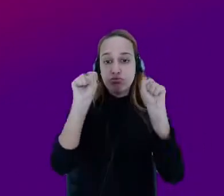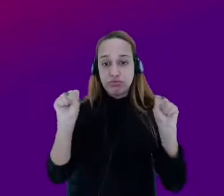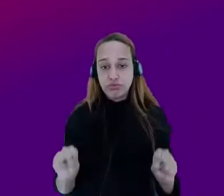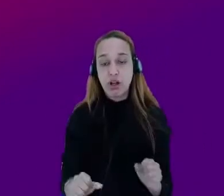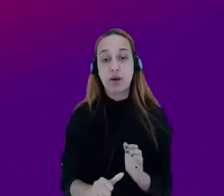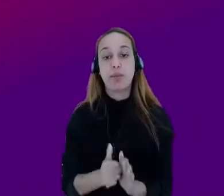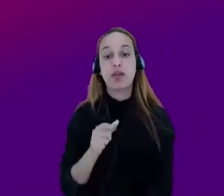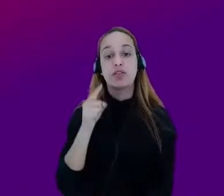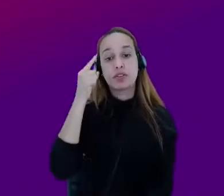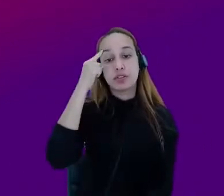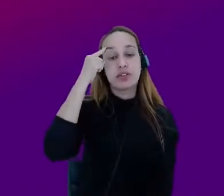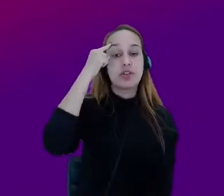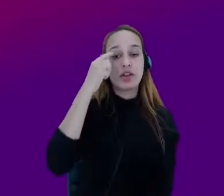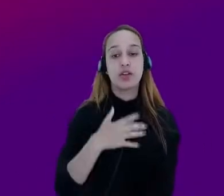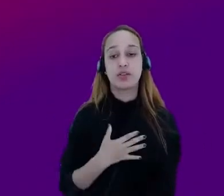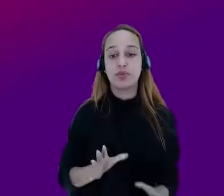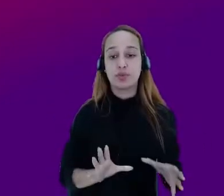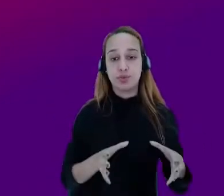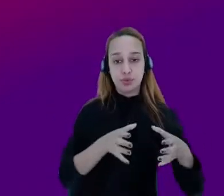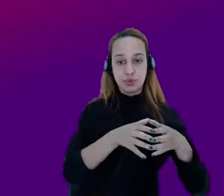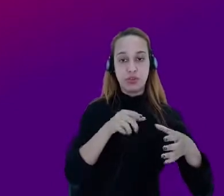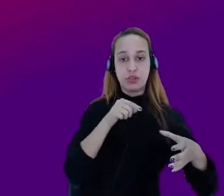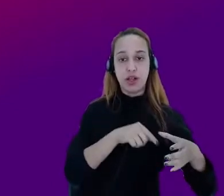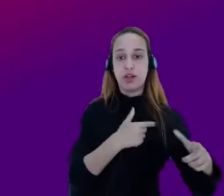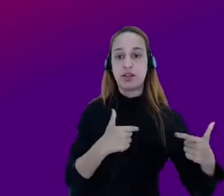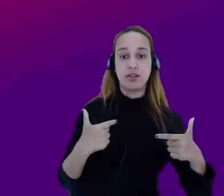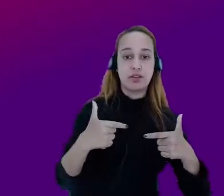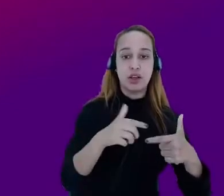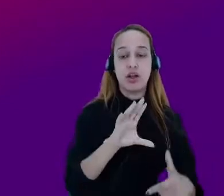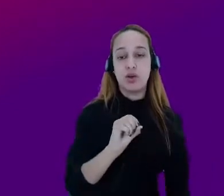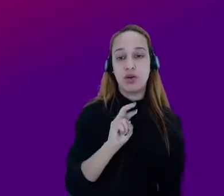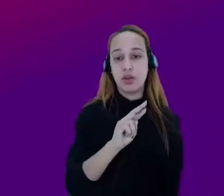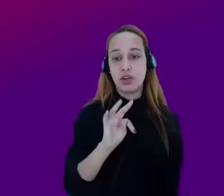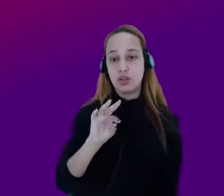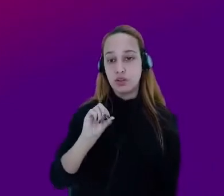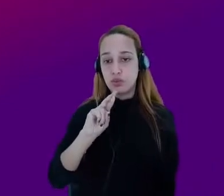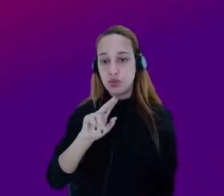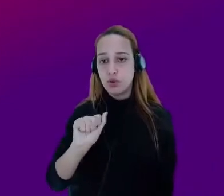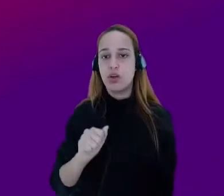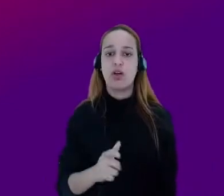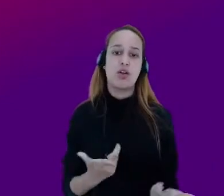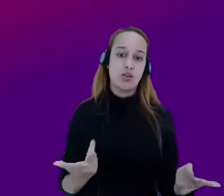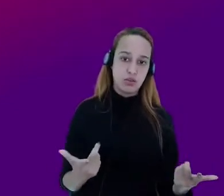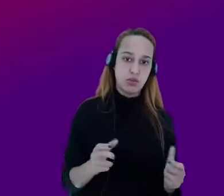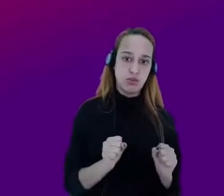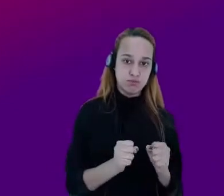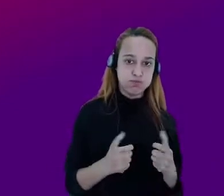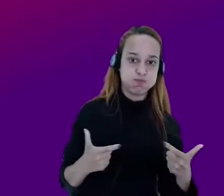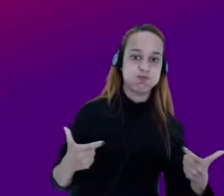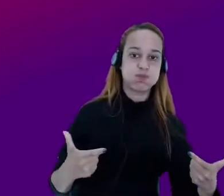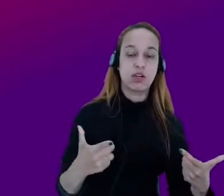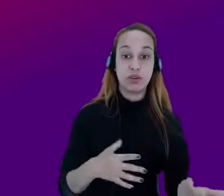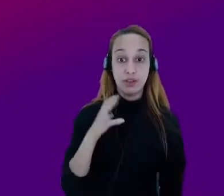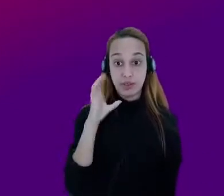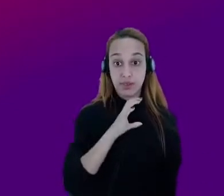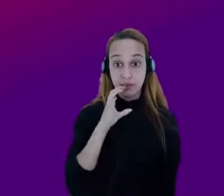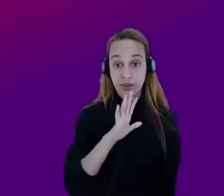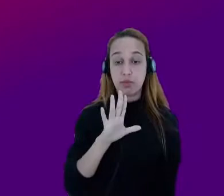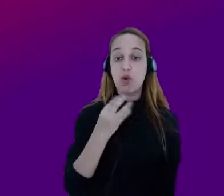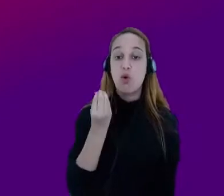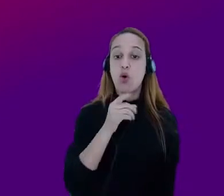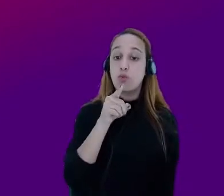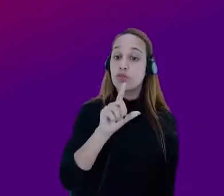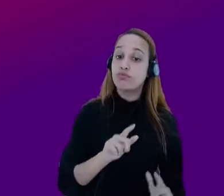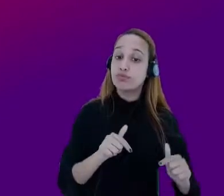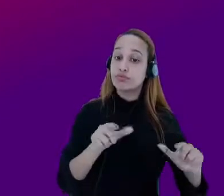colocar sua equipe para trabalhar, ou seja, numa corretora grande, fazer isso, como eu falei, mais rápido. Mas e como você vai fazer isso